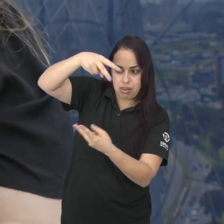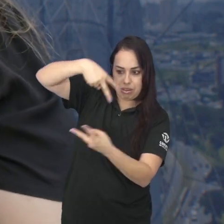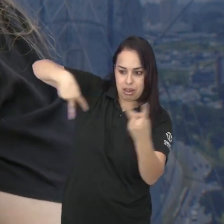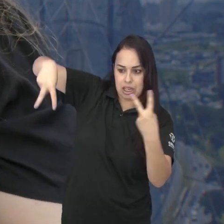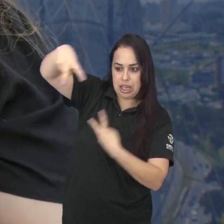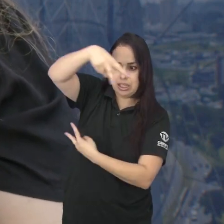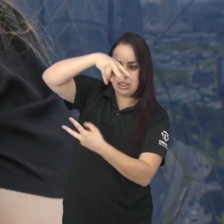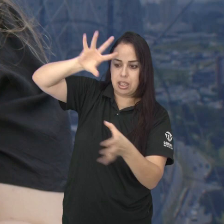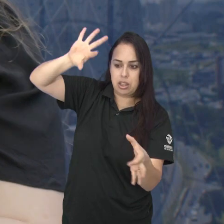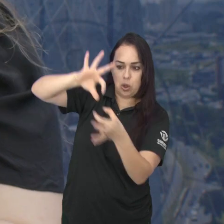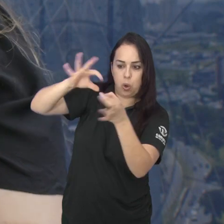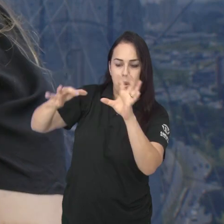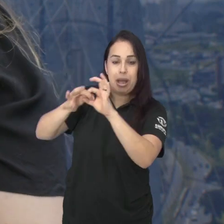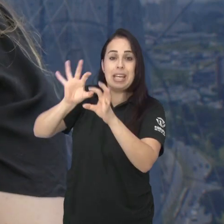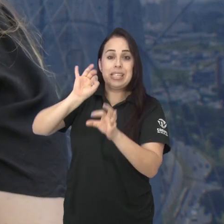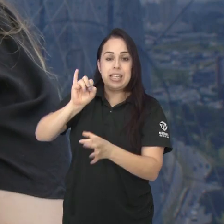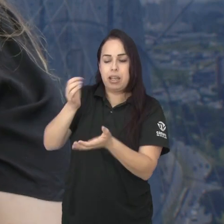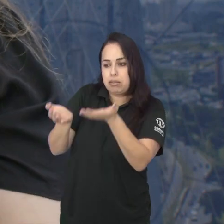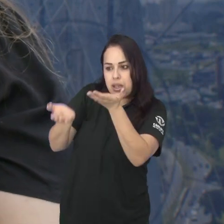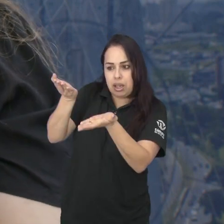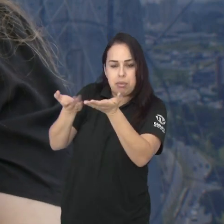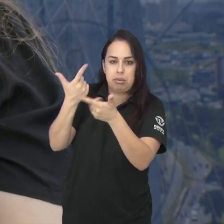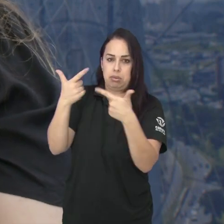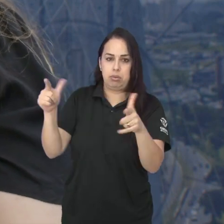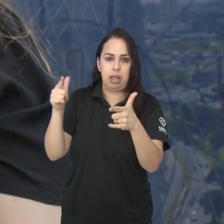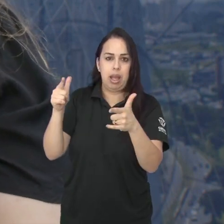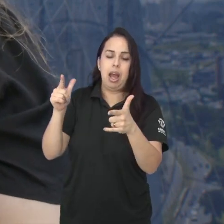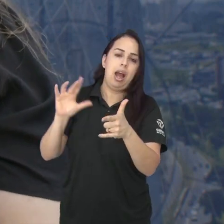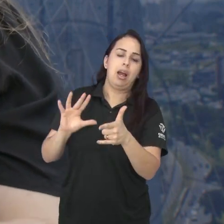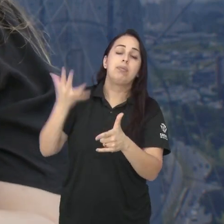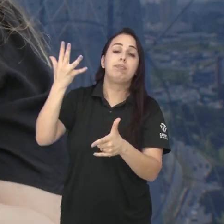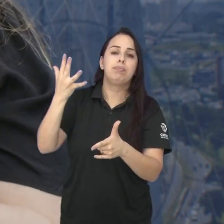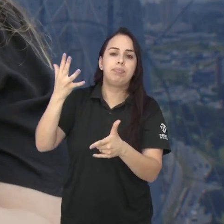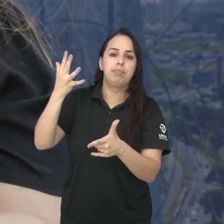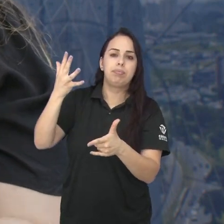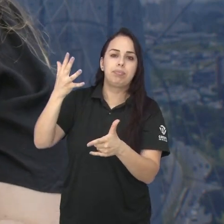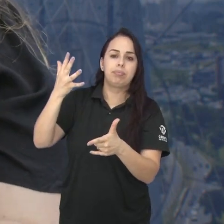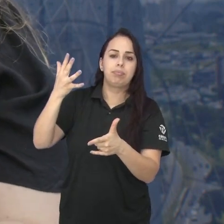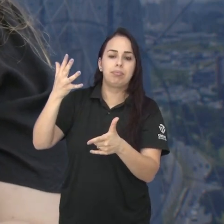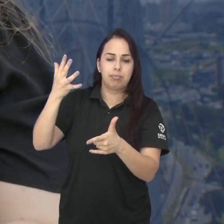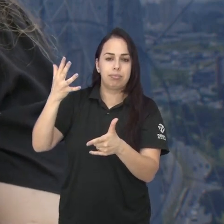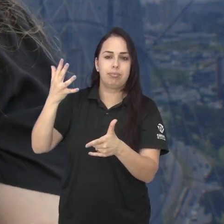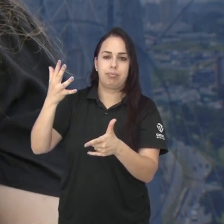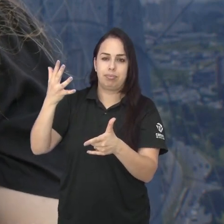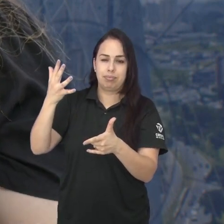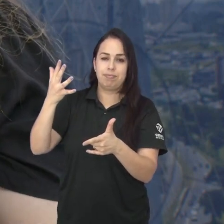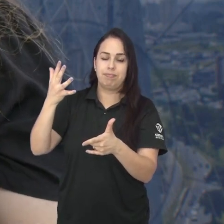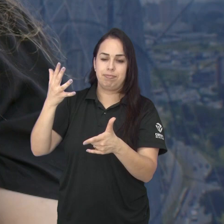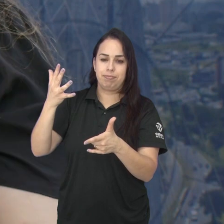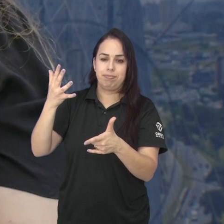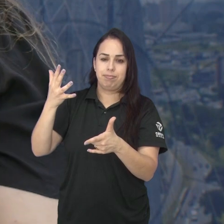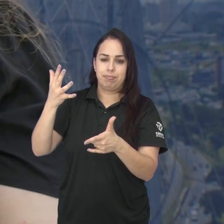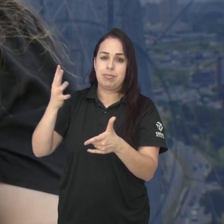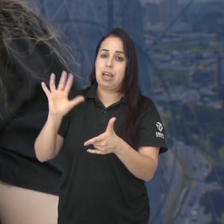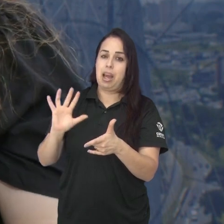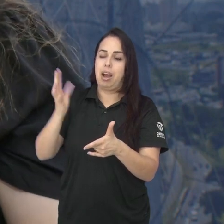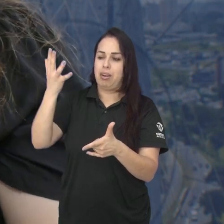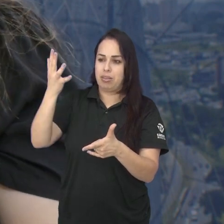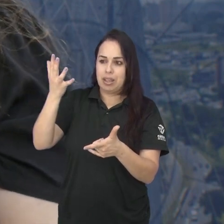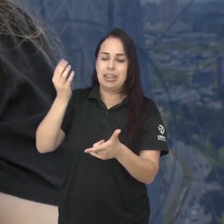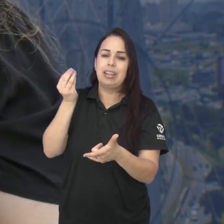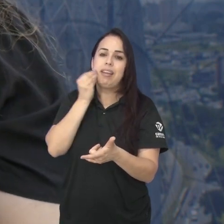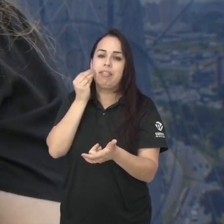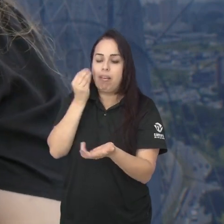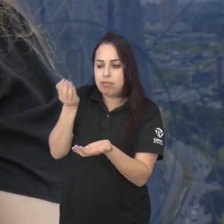se eu provoco um desequilíbrio, a tendência é que haja uma tentativa de voltar ao